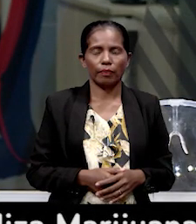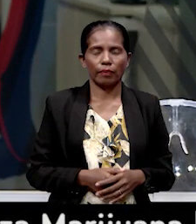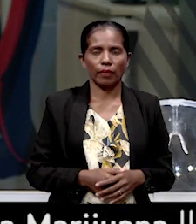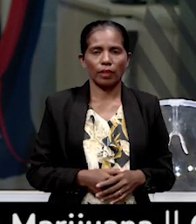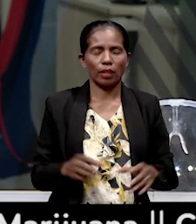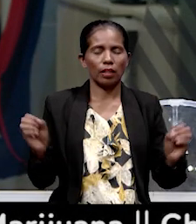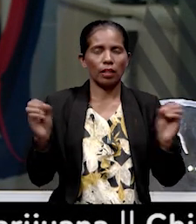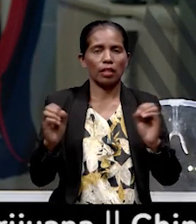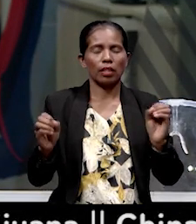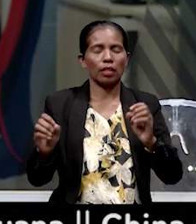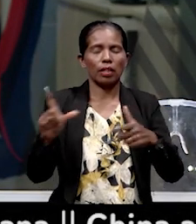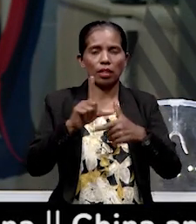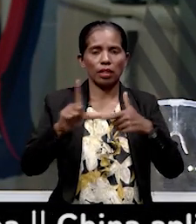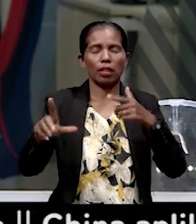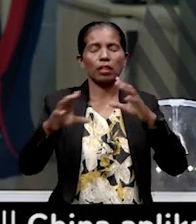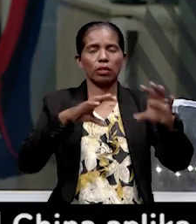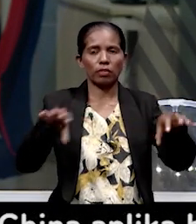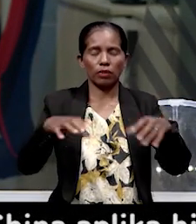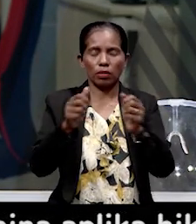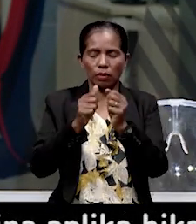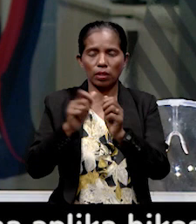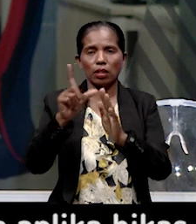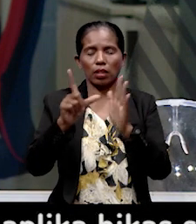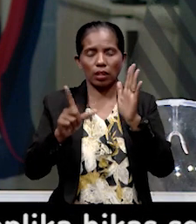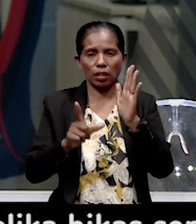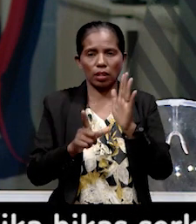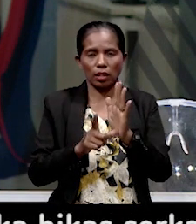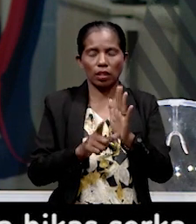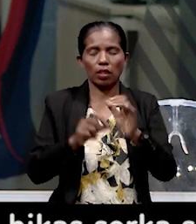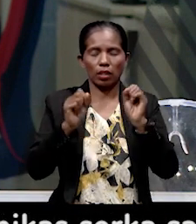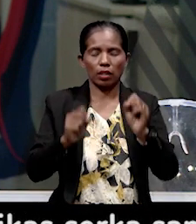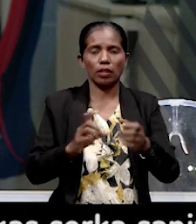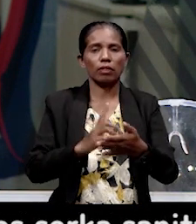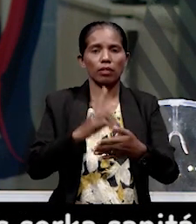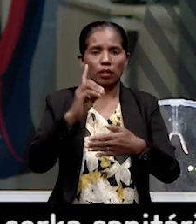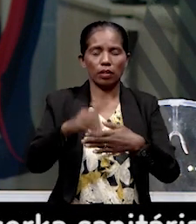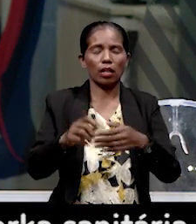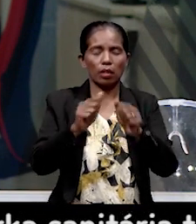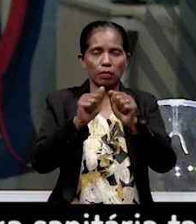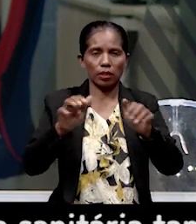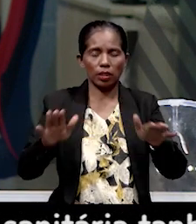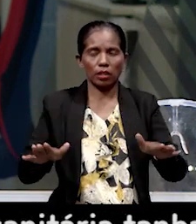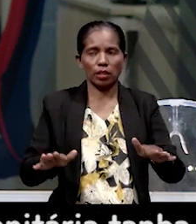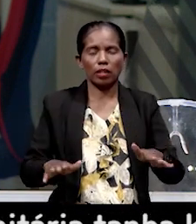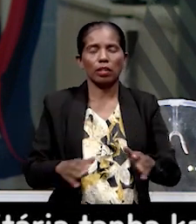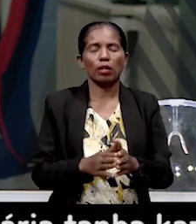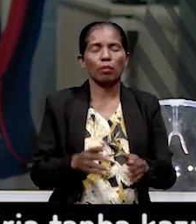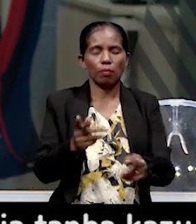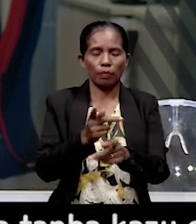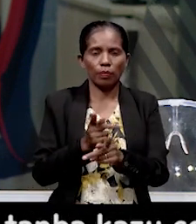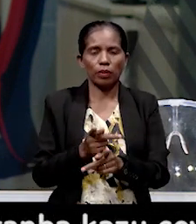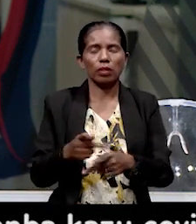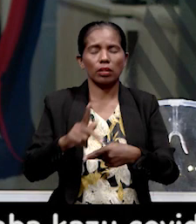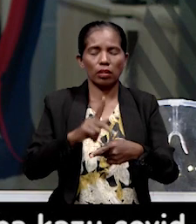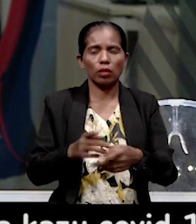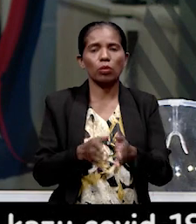Falta linha coordenação e aprovação lei poder local ou descentralização administrativa, proteção civil, russo